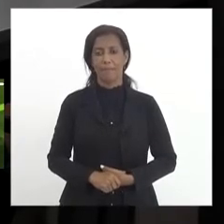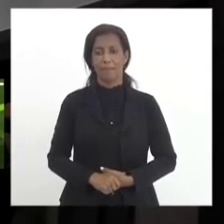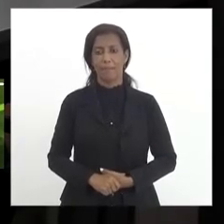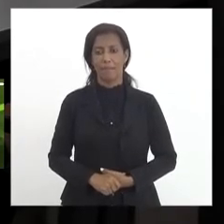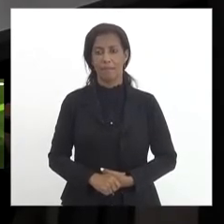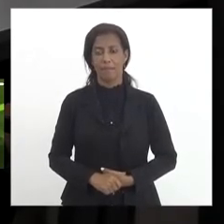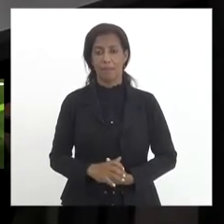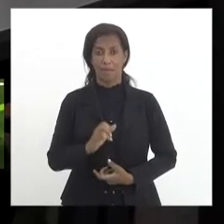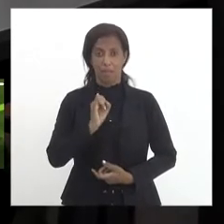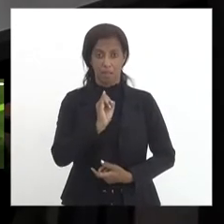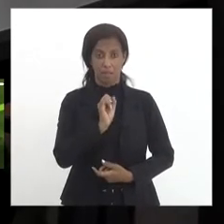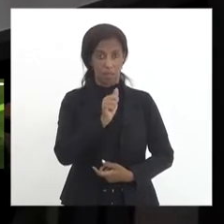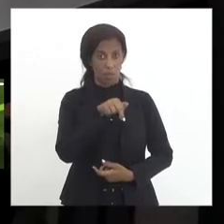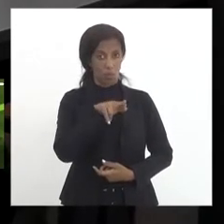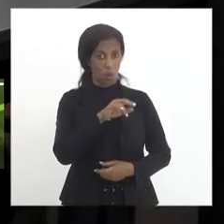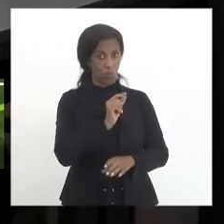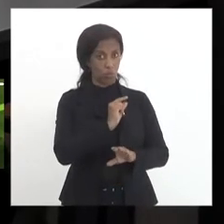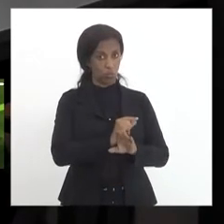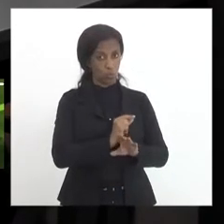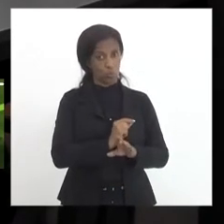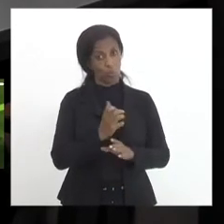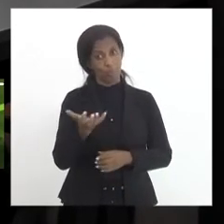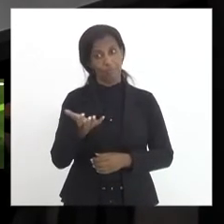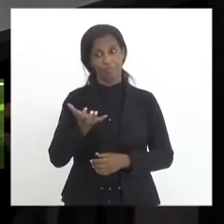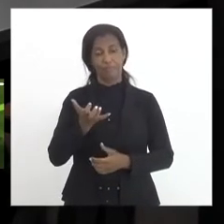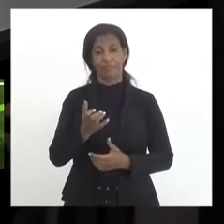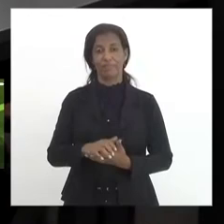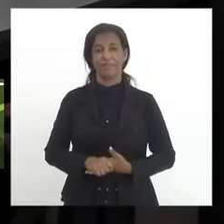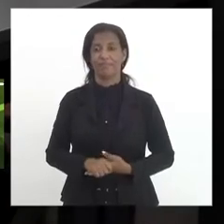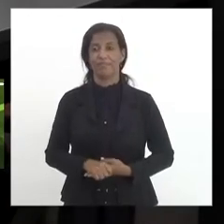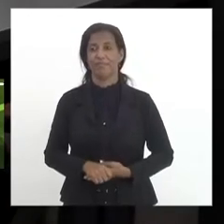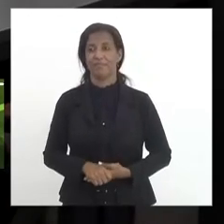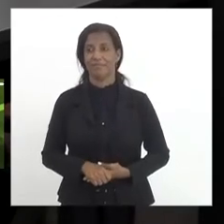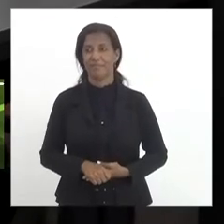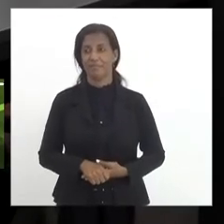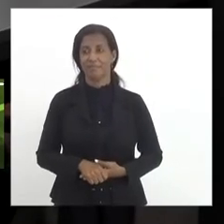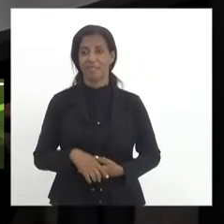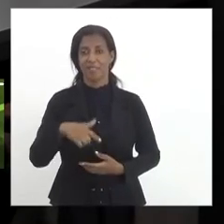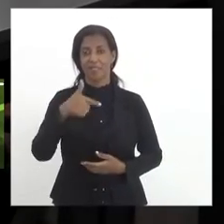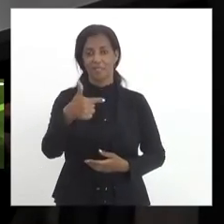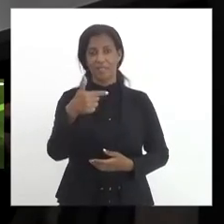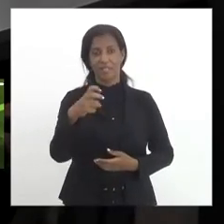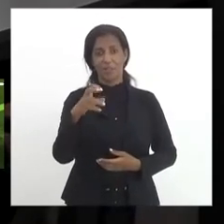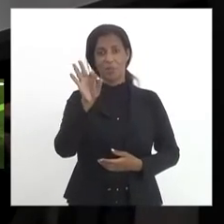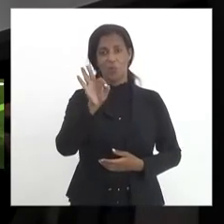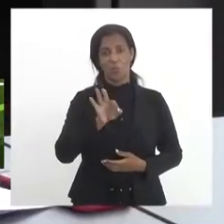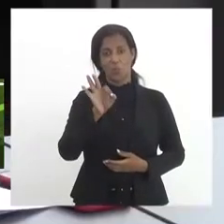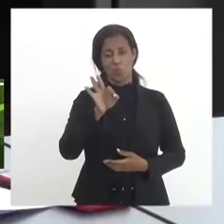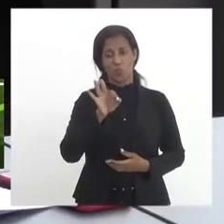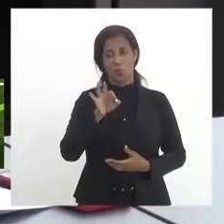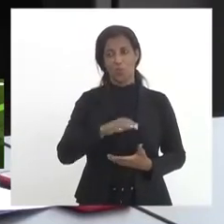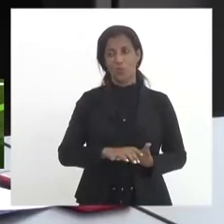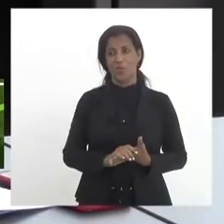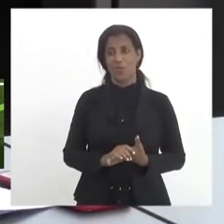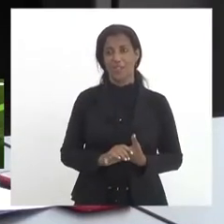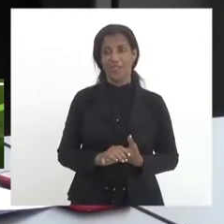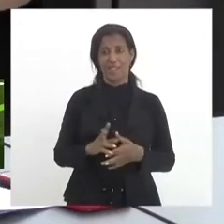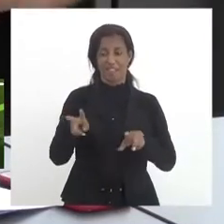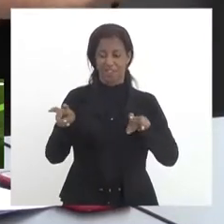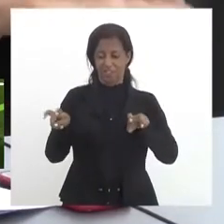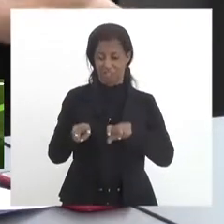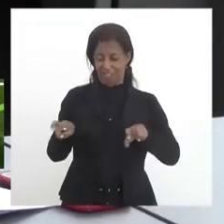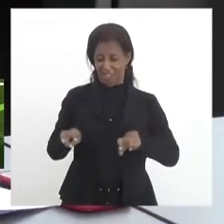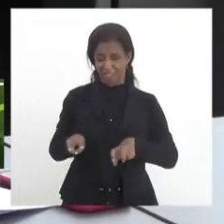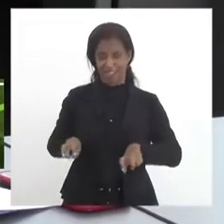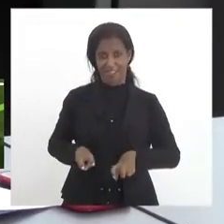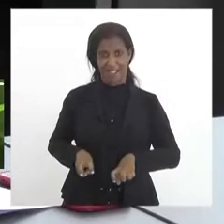se o autor dessa redução for um débil mental, pode, né? Ele reduz 25% o número e junta as carteiras todas no lugar. Não, mas